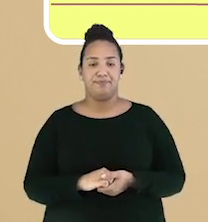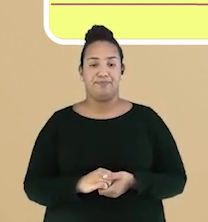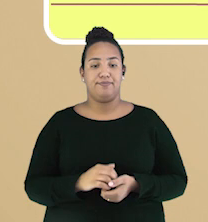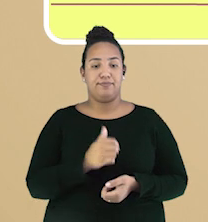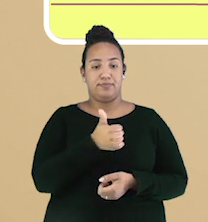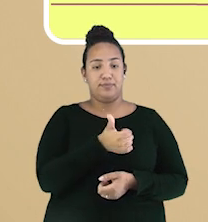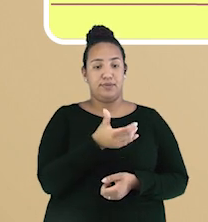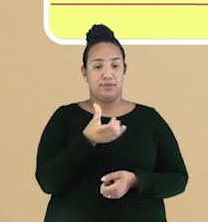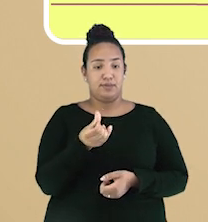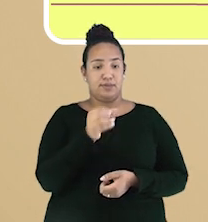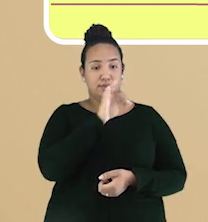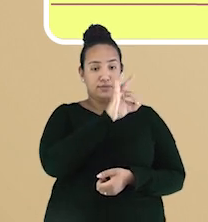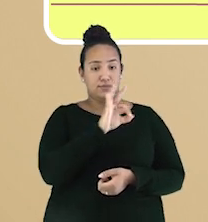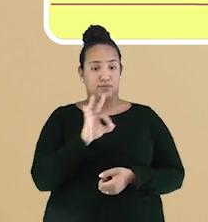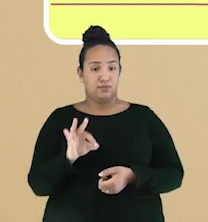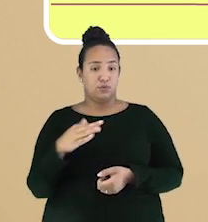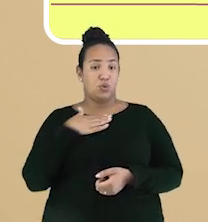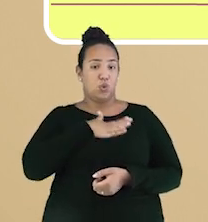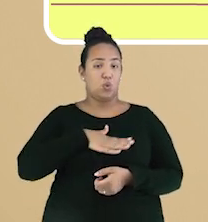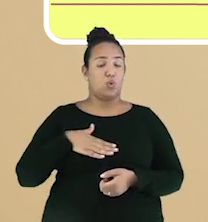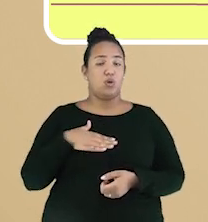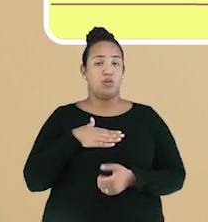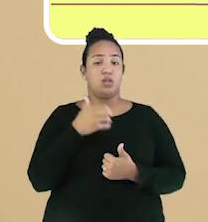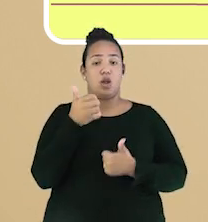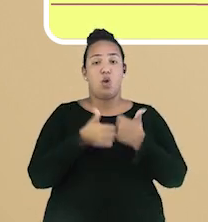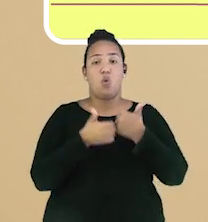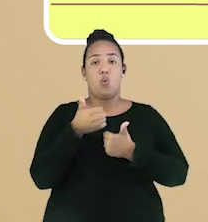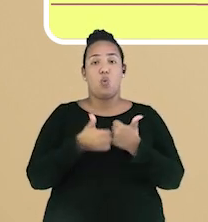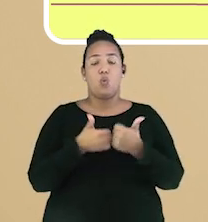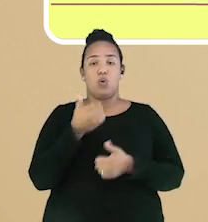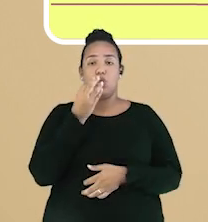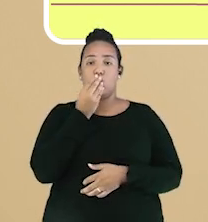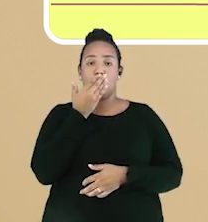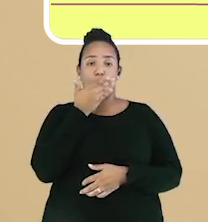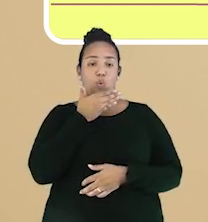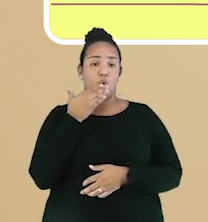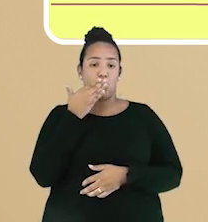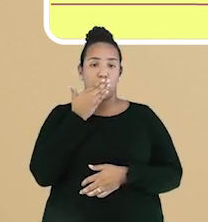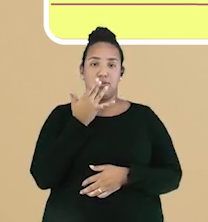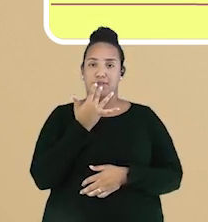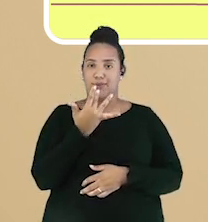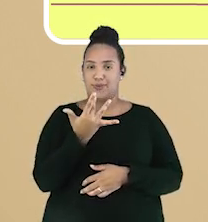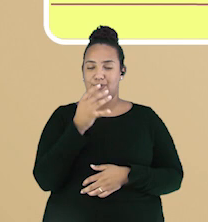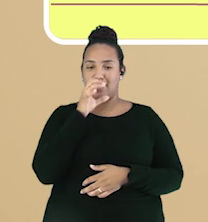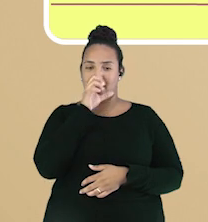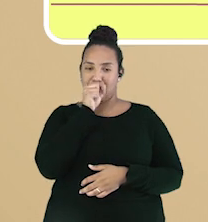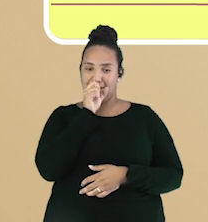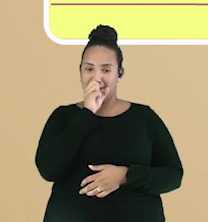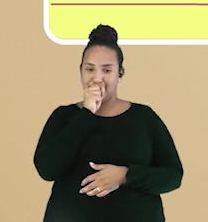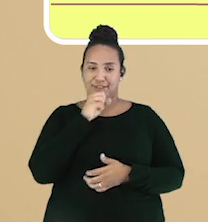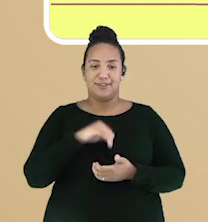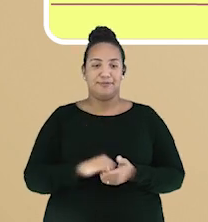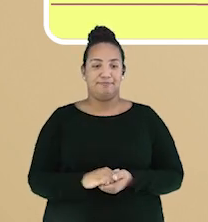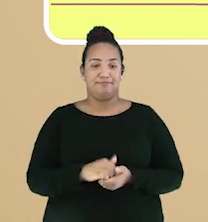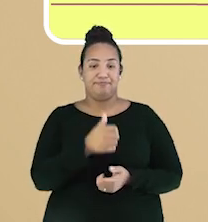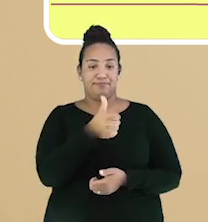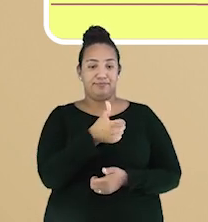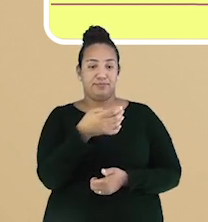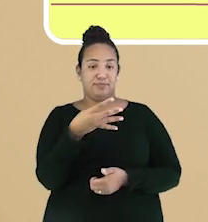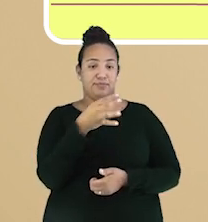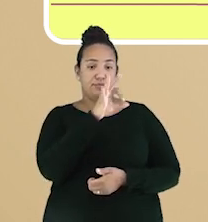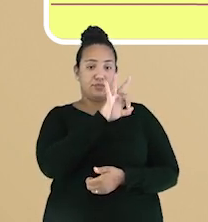16% dos alunos preferem um arroz doce, localizado na cor laranja do gráfico. E